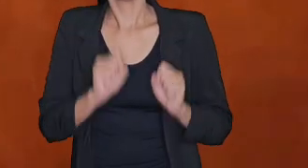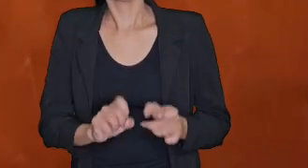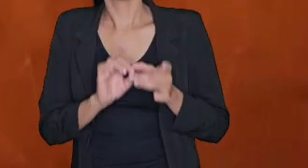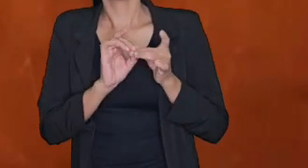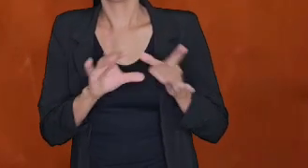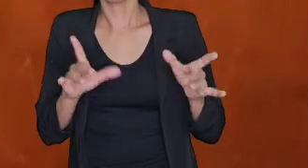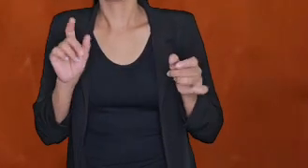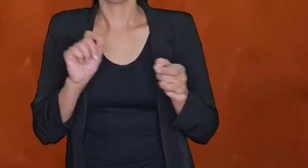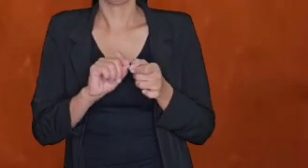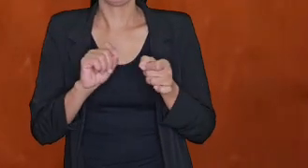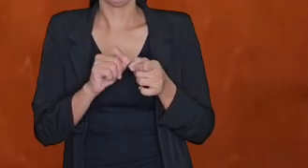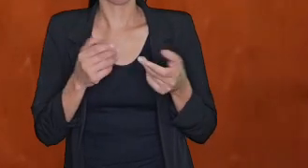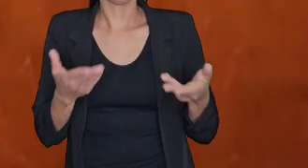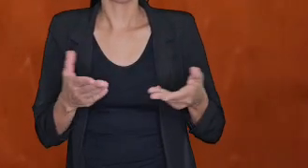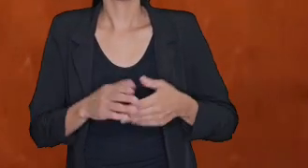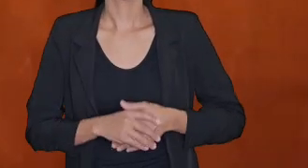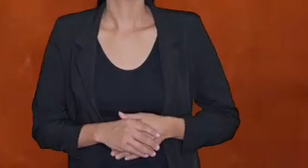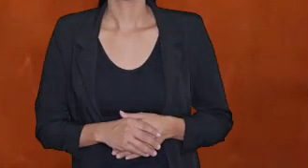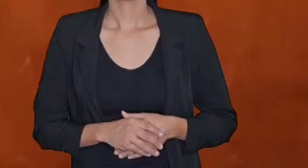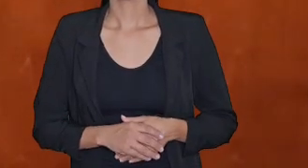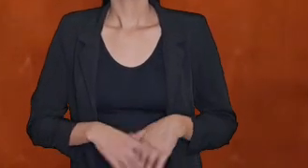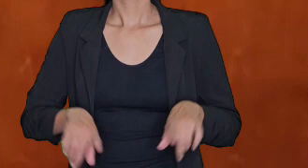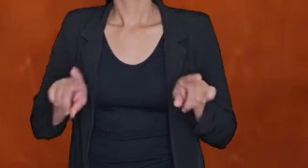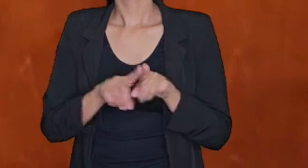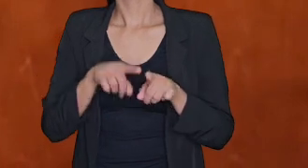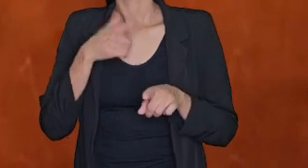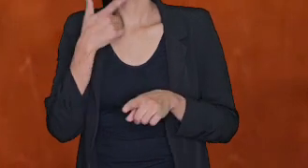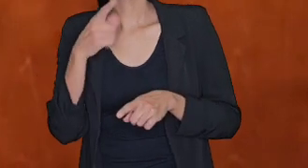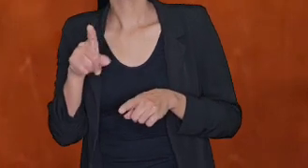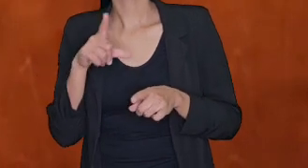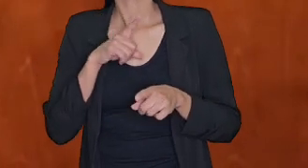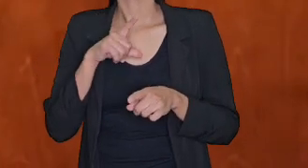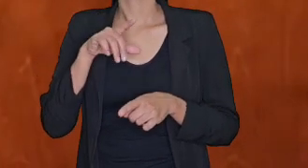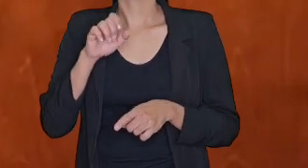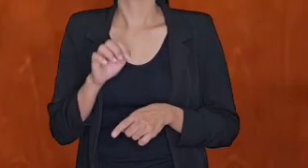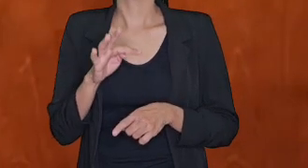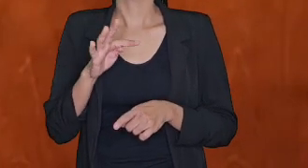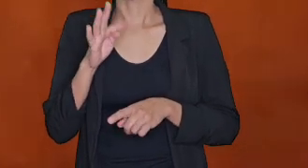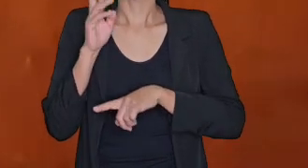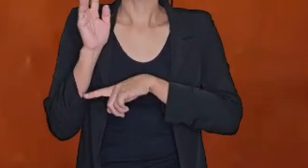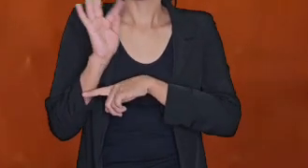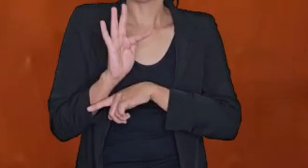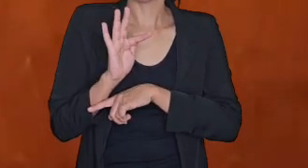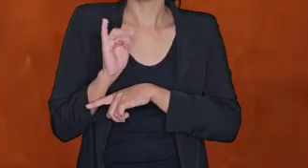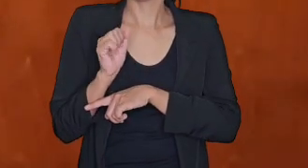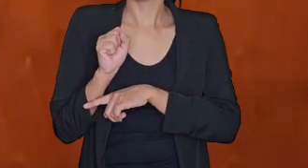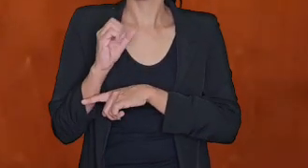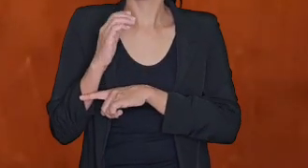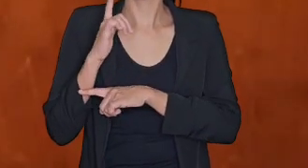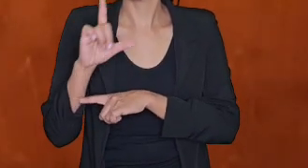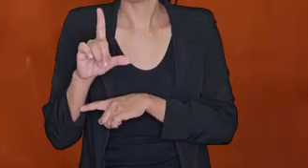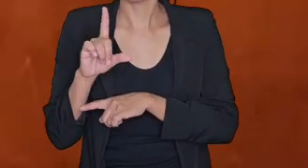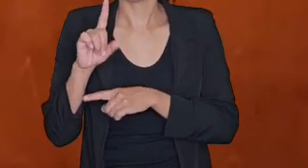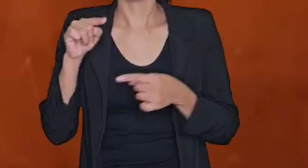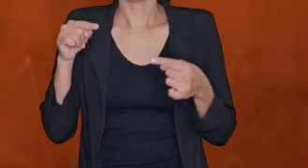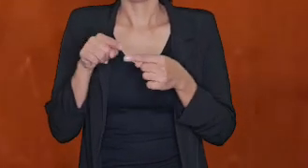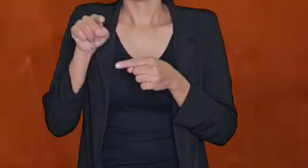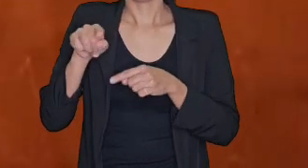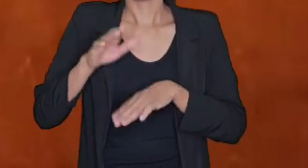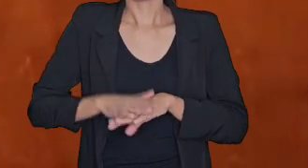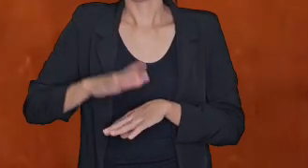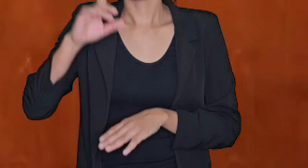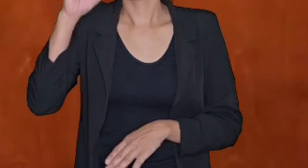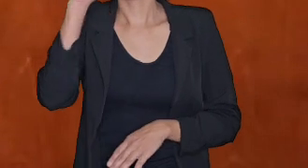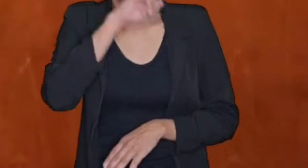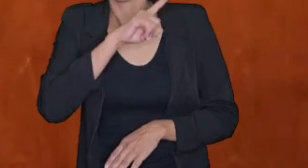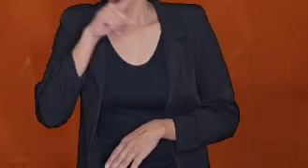busca. Então, a ideia é essa daí, permitir que se faça isso daí. E também tem a questão da desjudicialização da execução